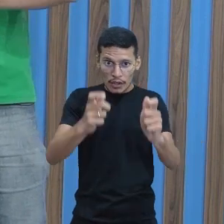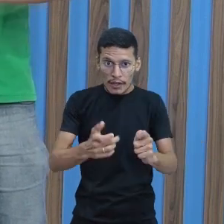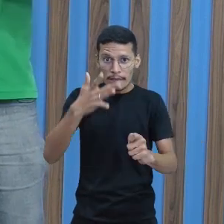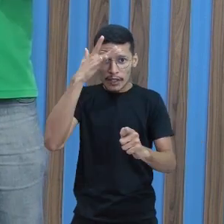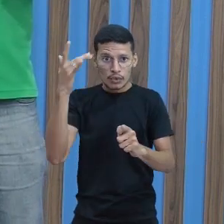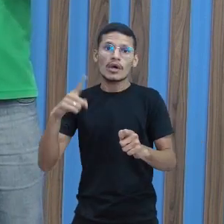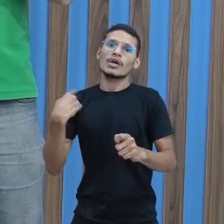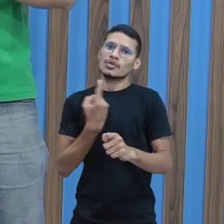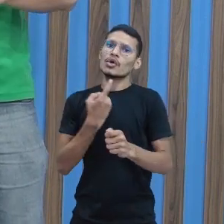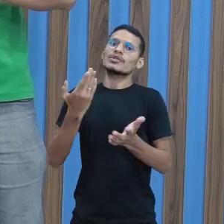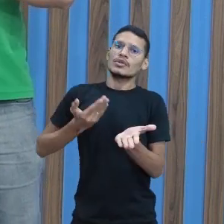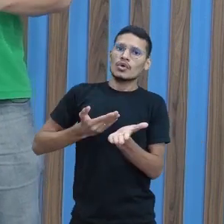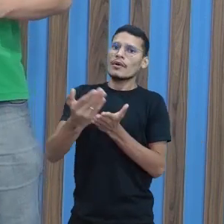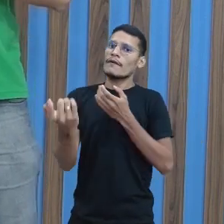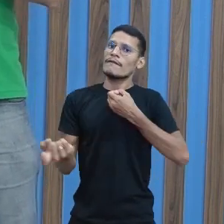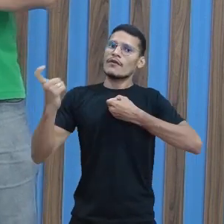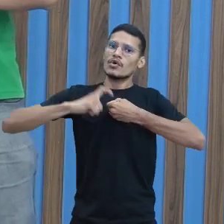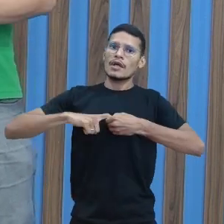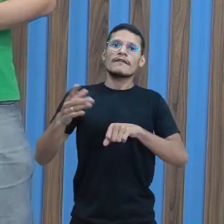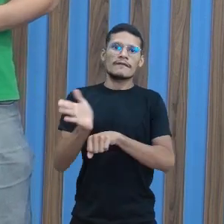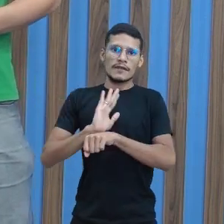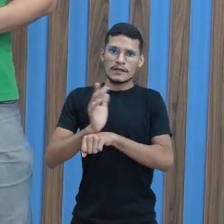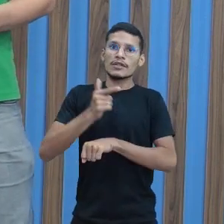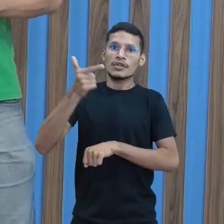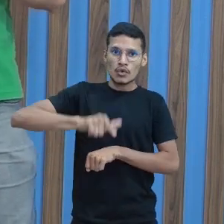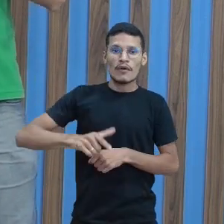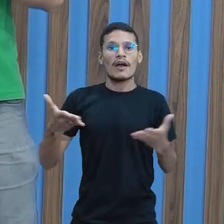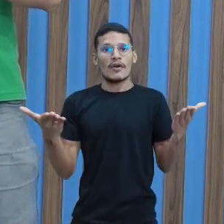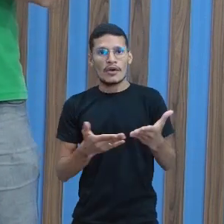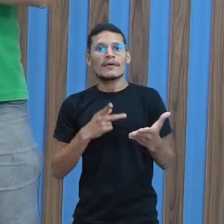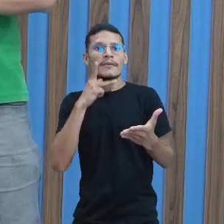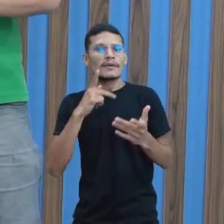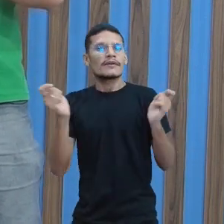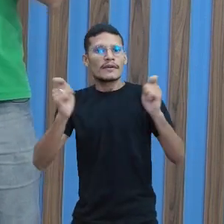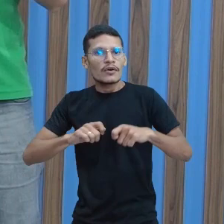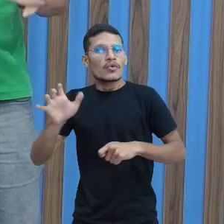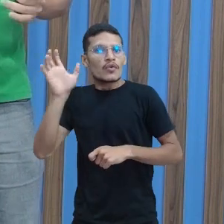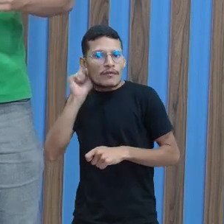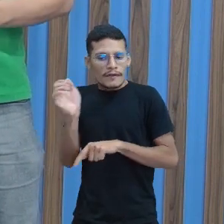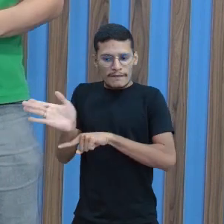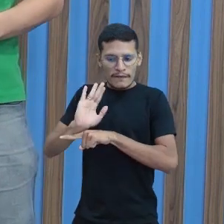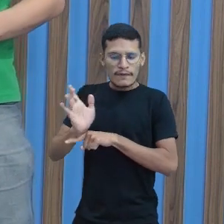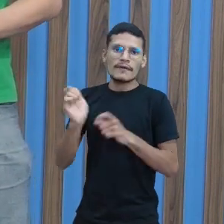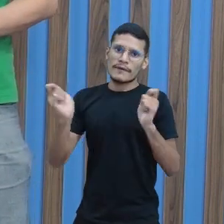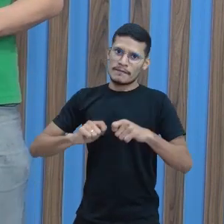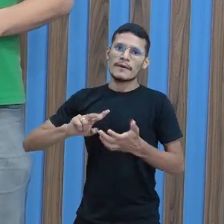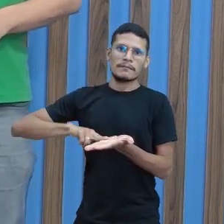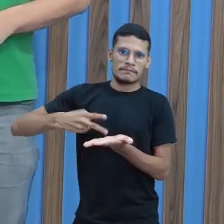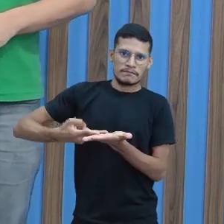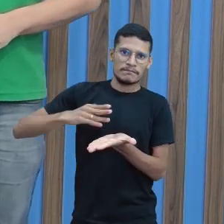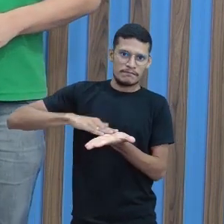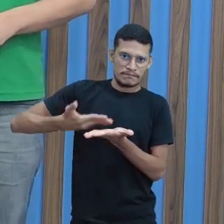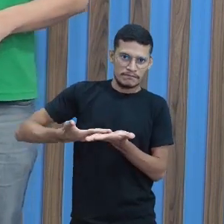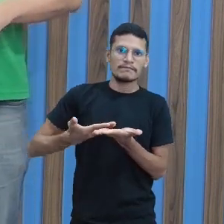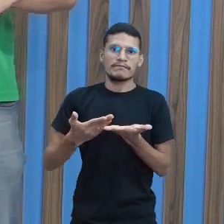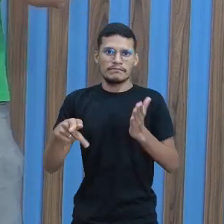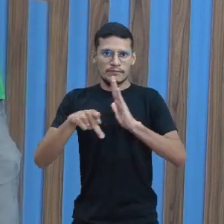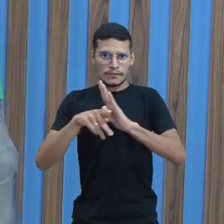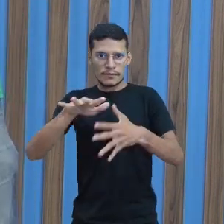gente vai começar o vídeo de novo, agora, né? Com o Plínio podendo ouvir o vídeo, podendo fazer justamente,